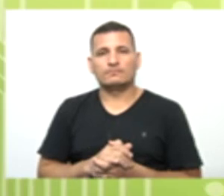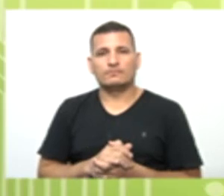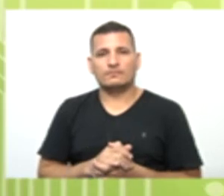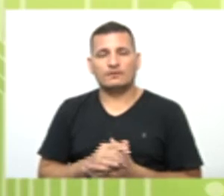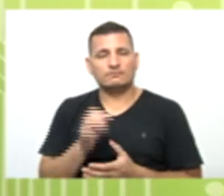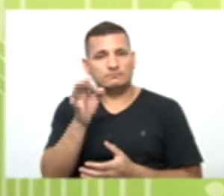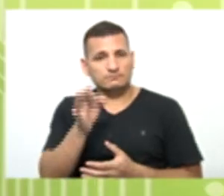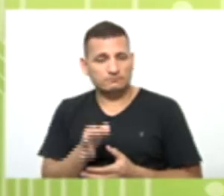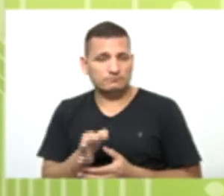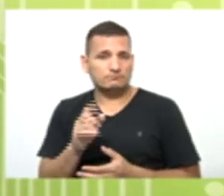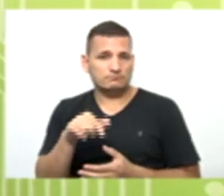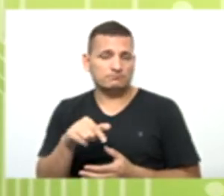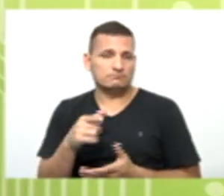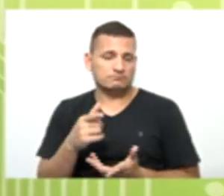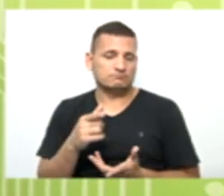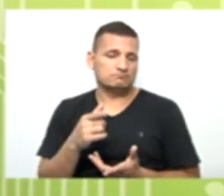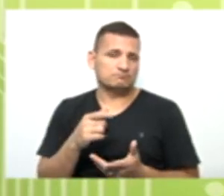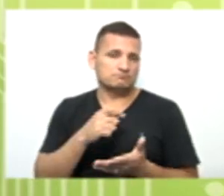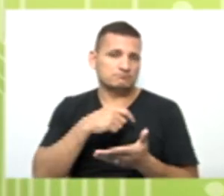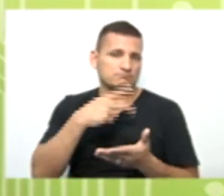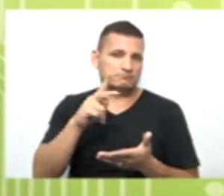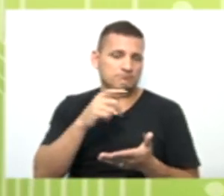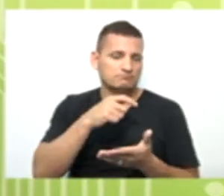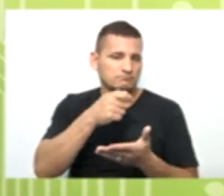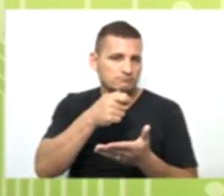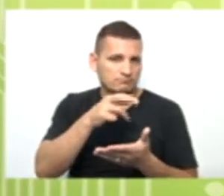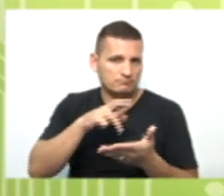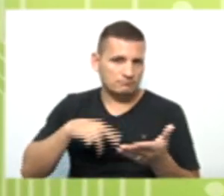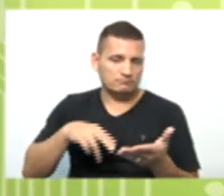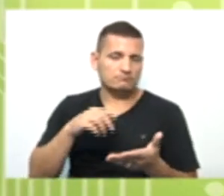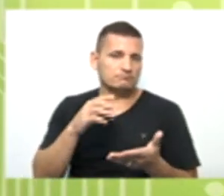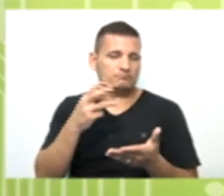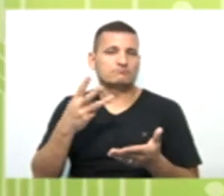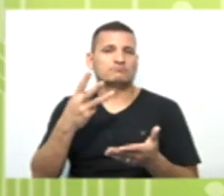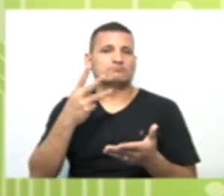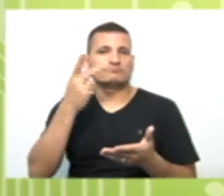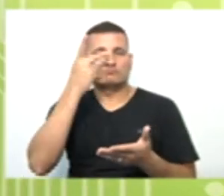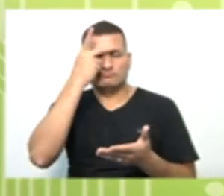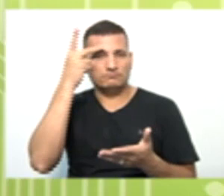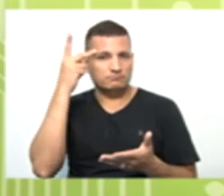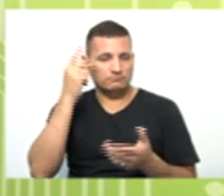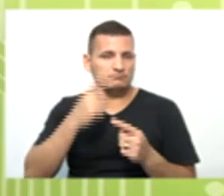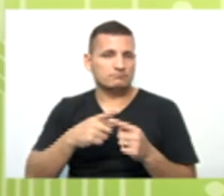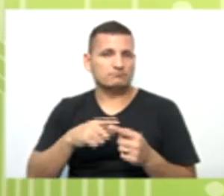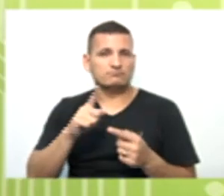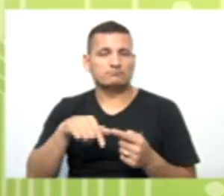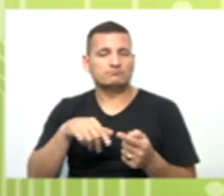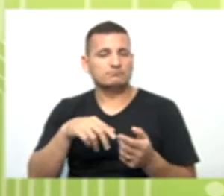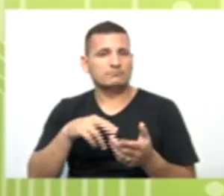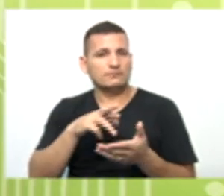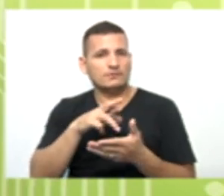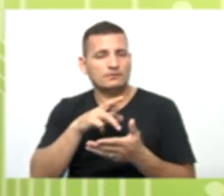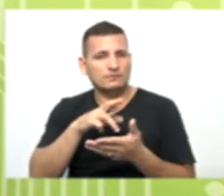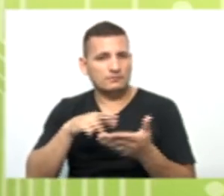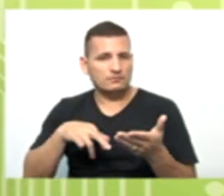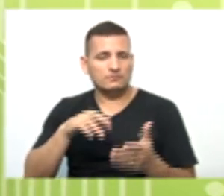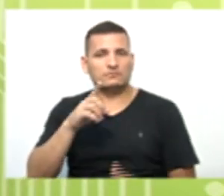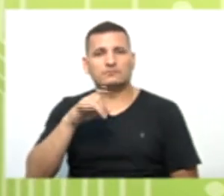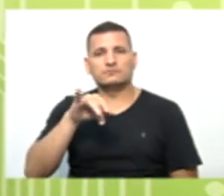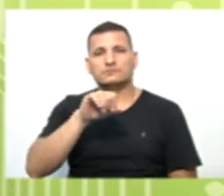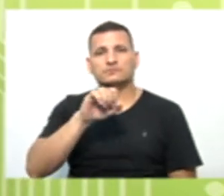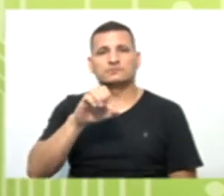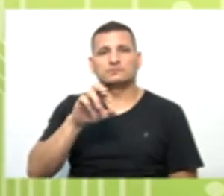ideal é que ele venha, então, na terceira pessoa, porque trata-se de um relatório dissertativo, ou seja,